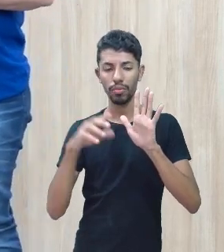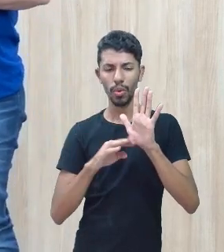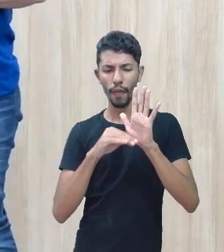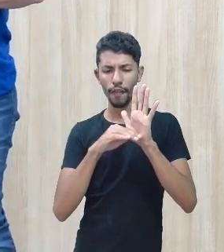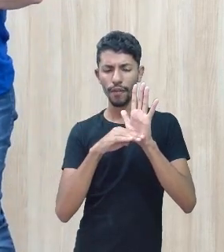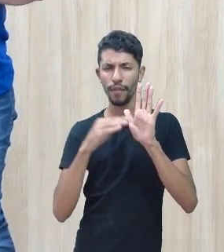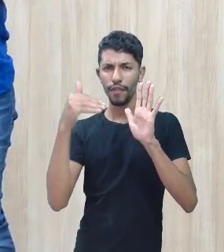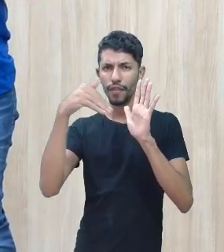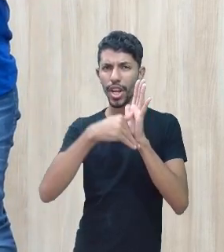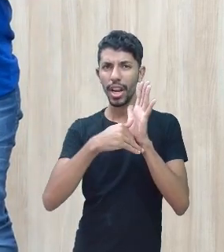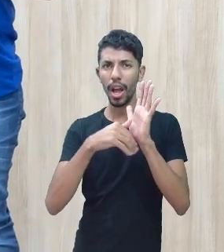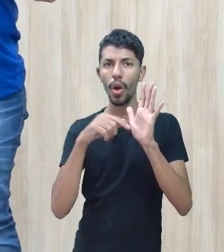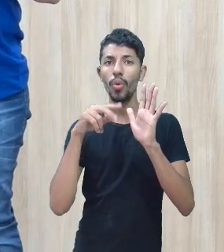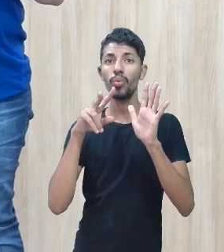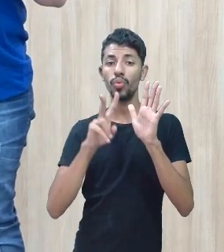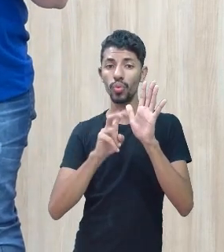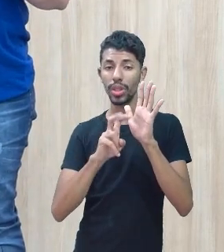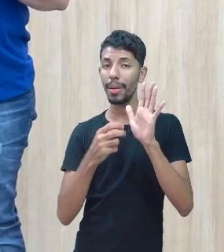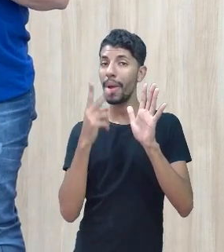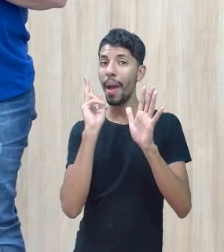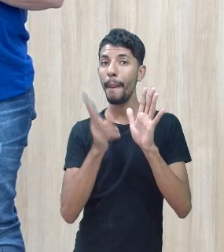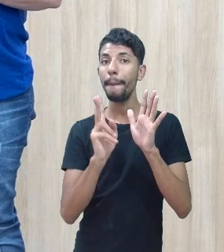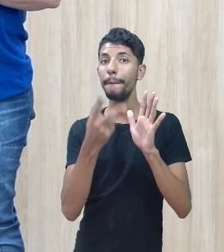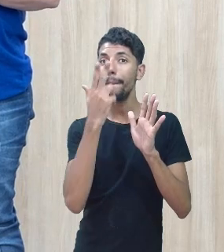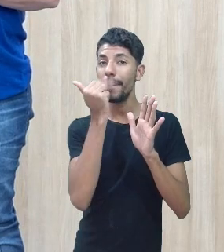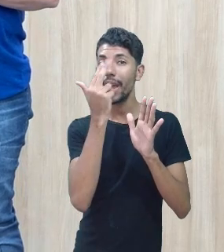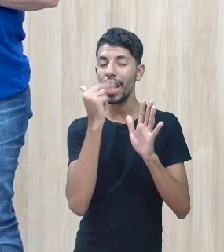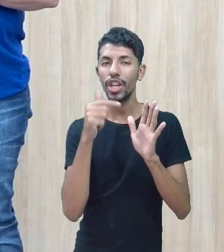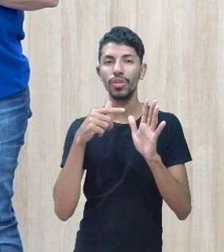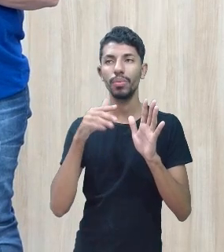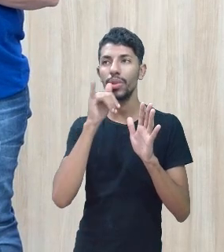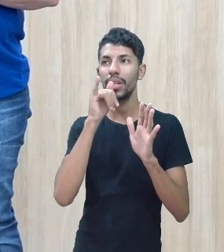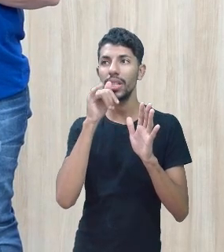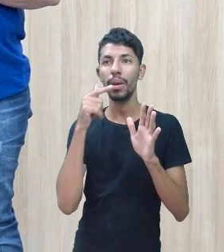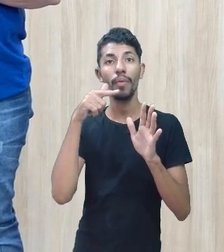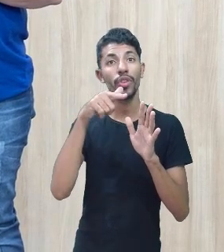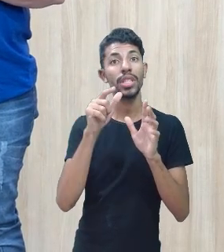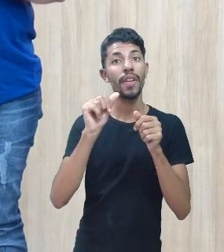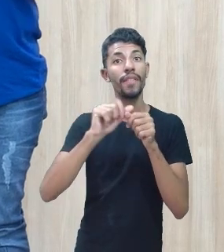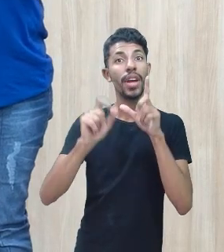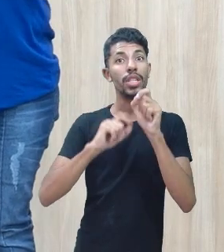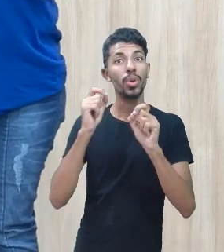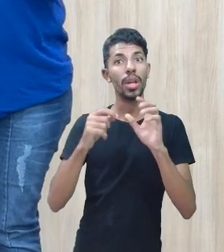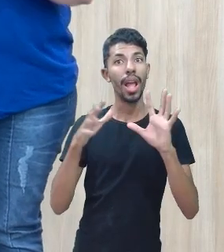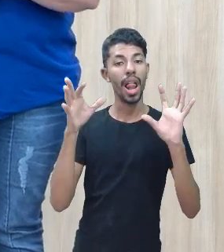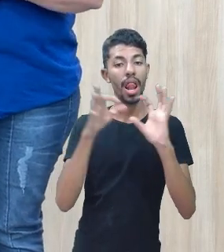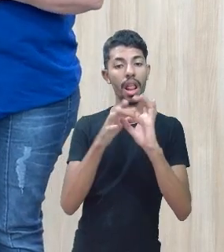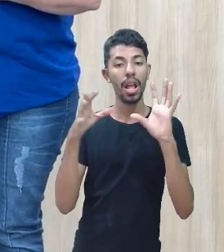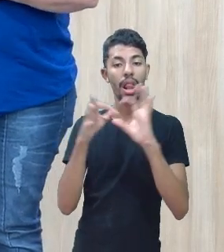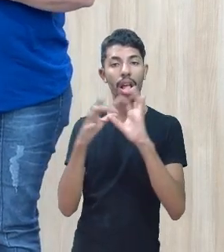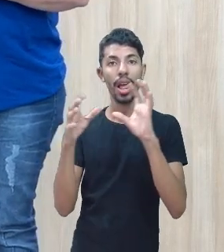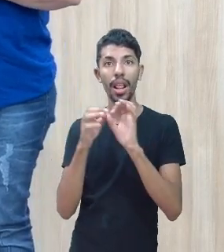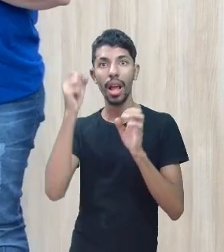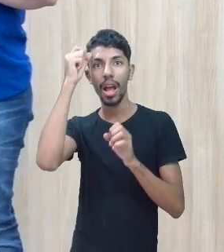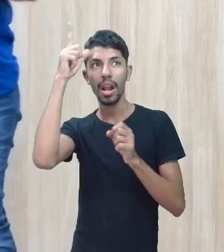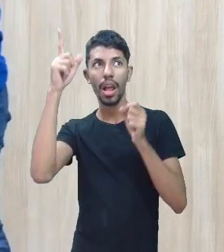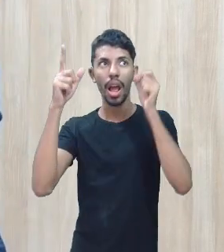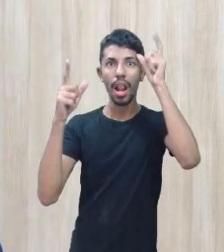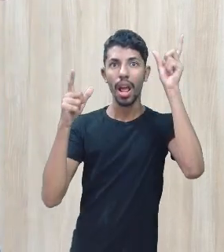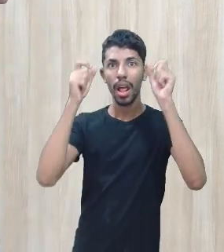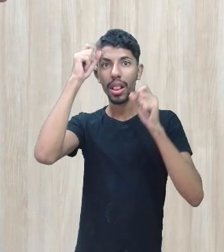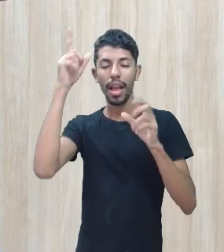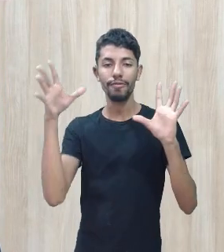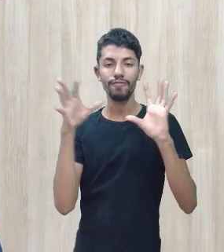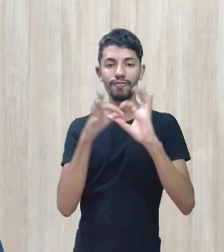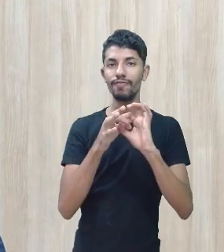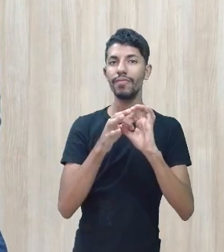coisa. Então, você vai ligando as ideias, mas não viaja nas ideias. Vocês estão ligados? Então, muitas vezes